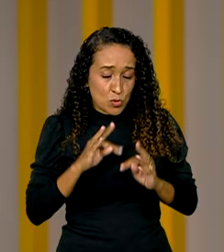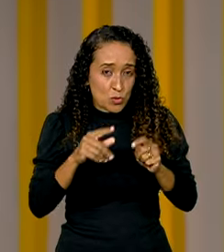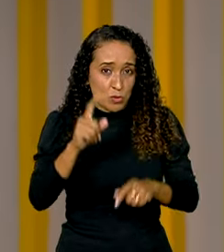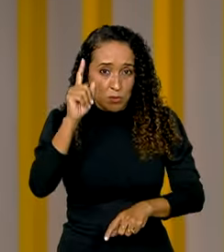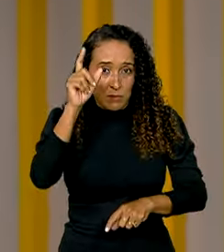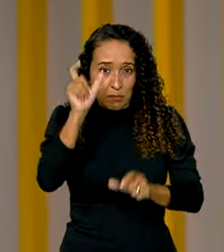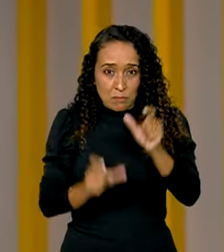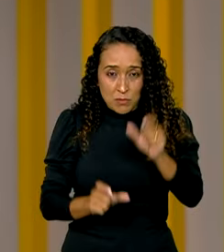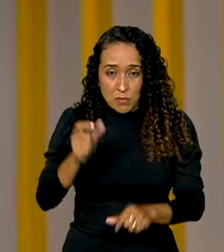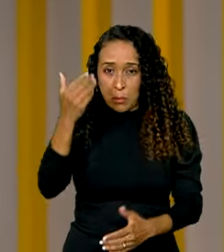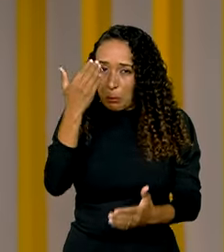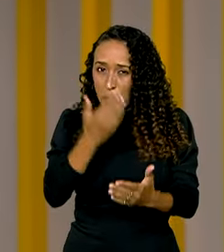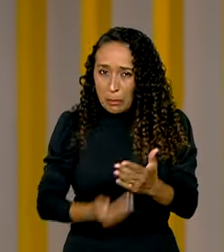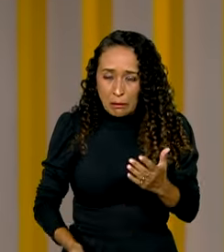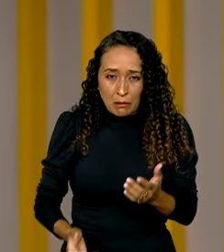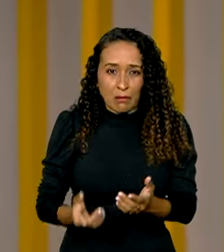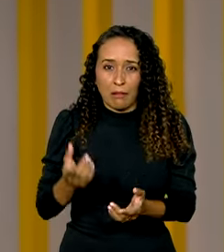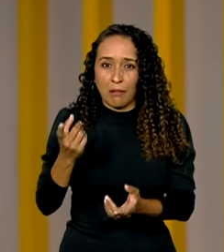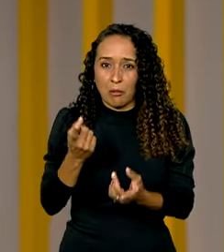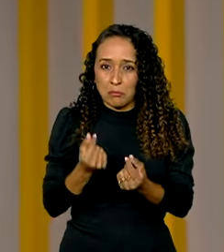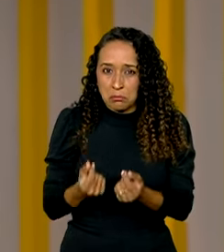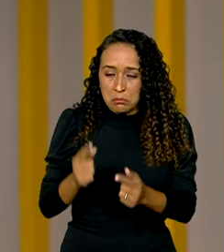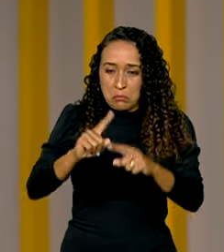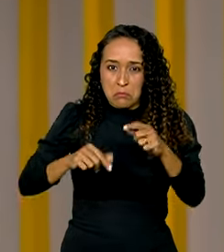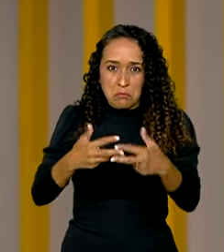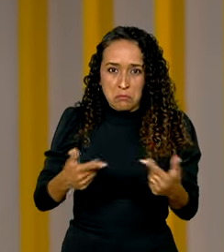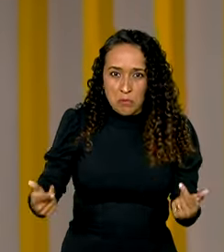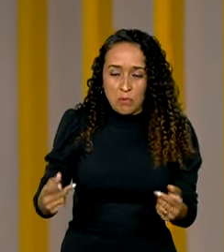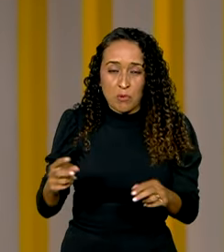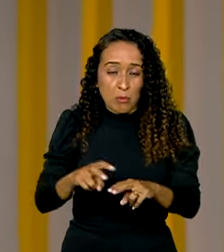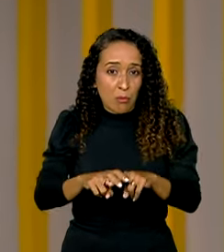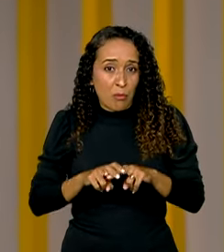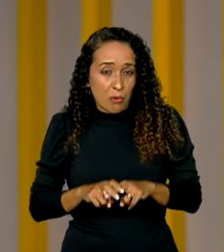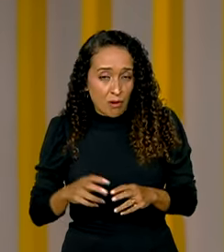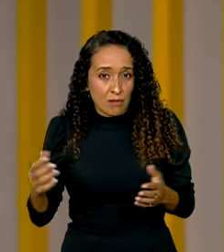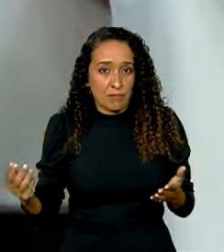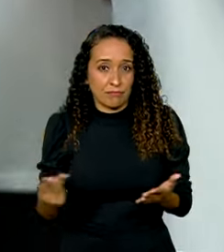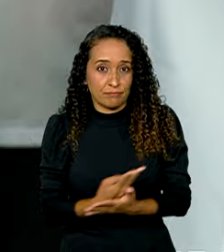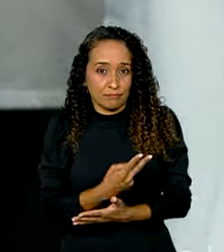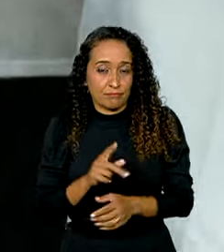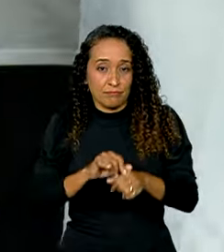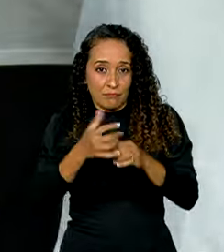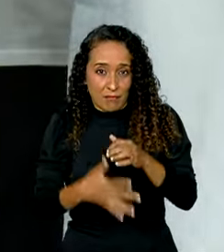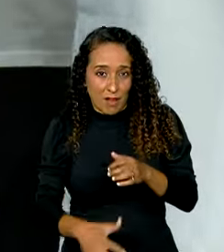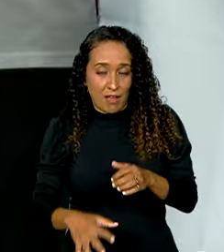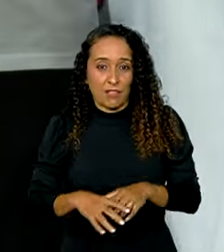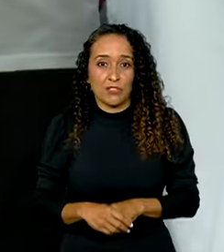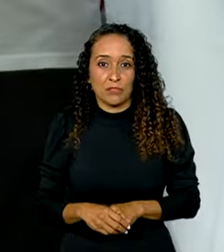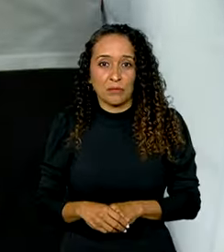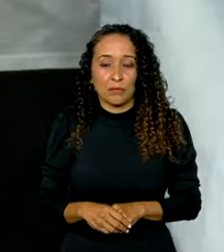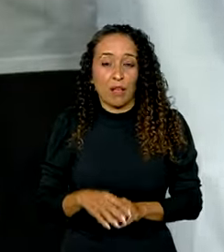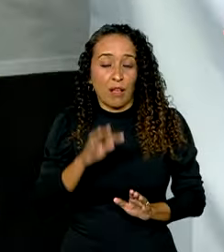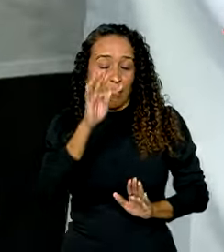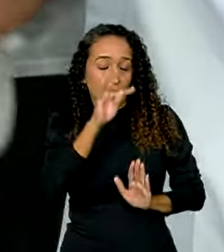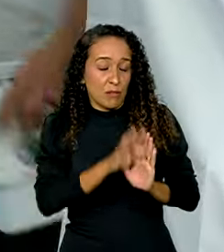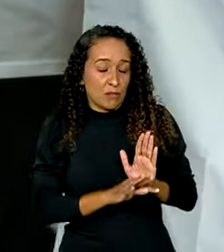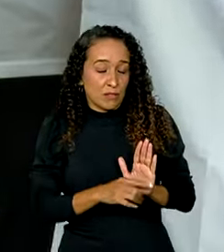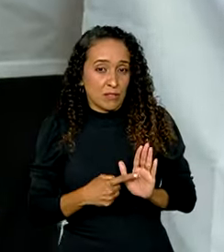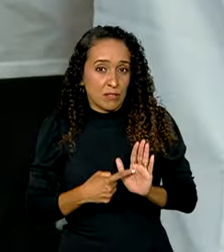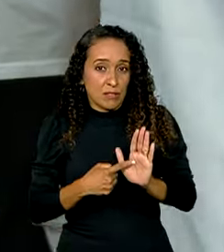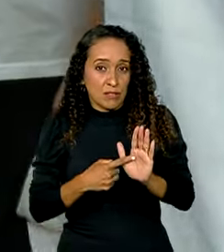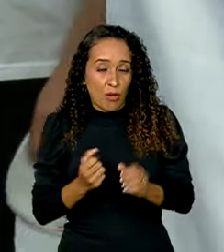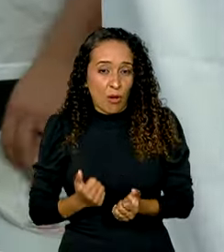perder renda ou imóvel por causa de acidentes envolvendo barragens. O texto busca